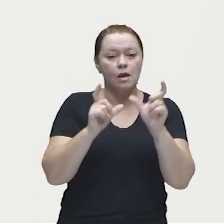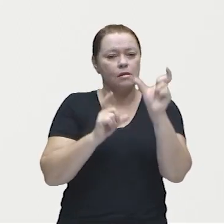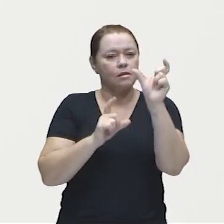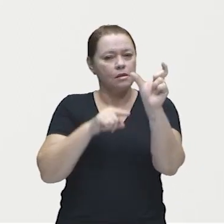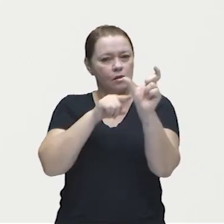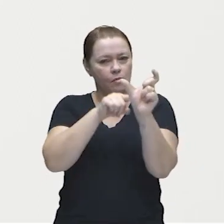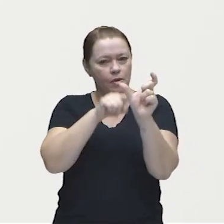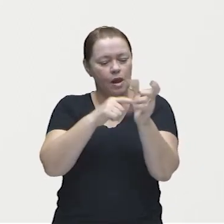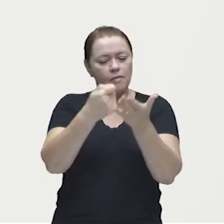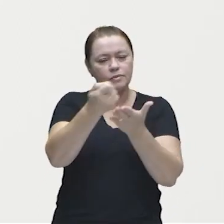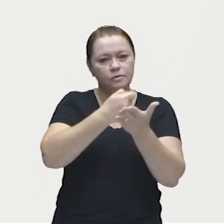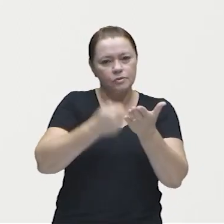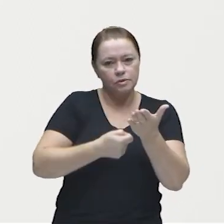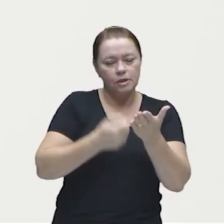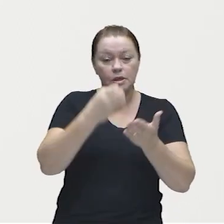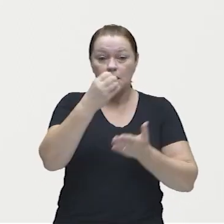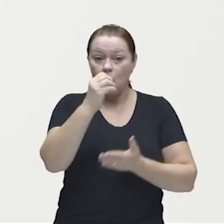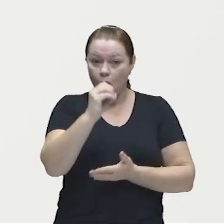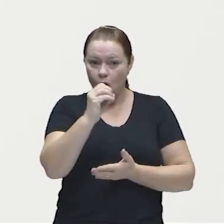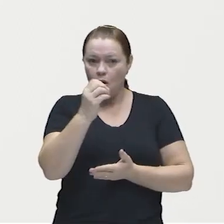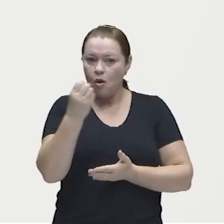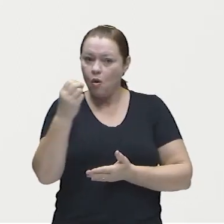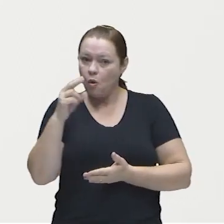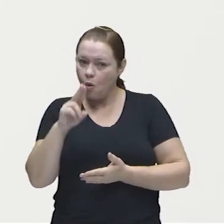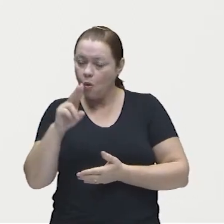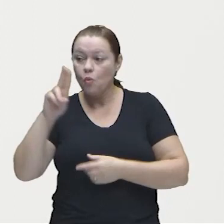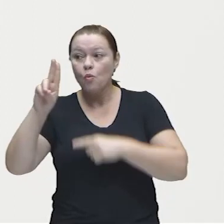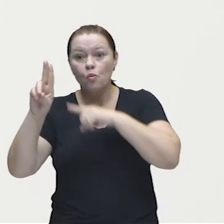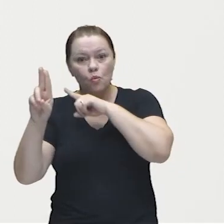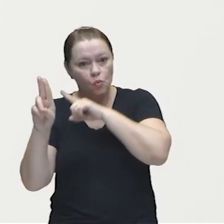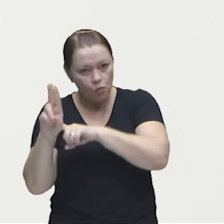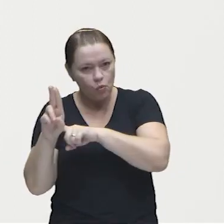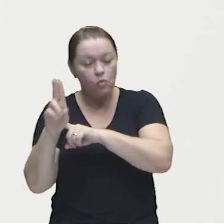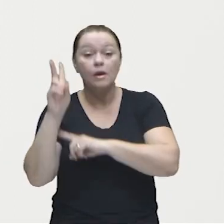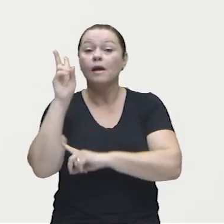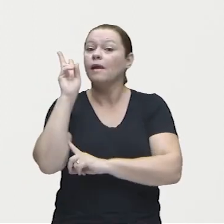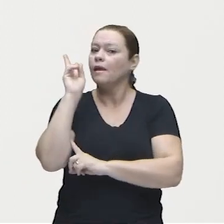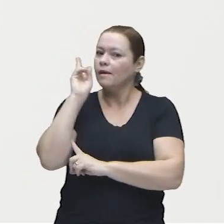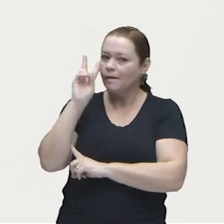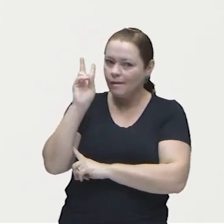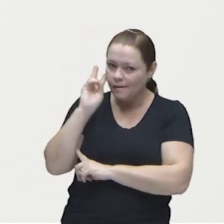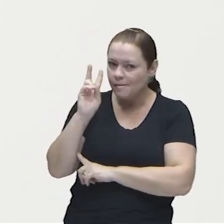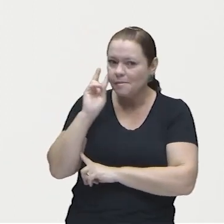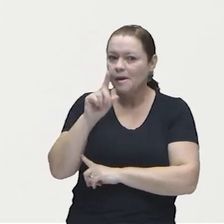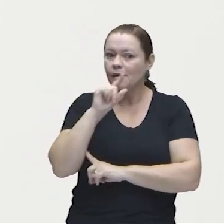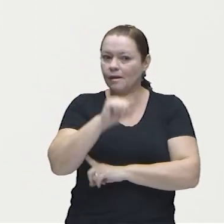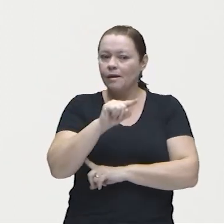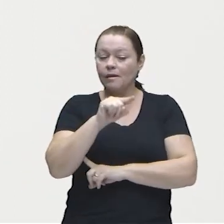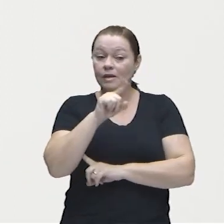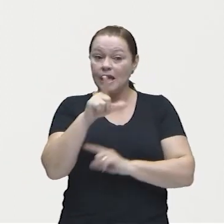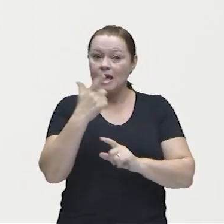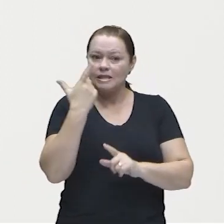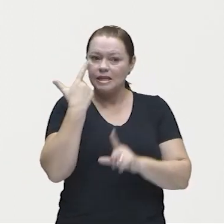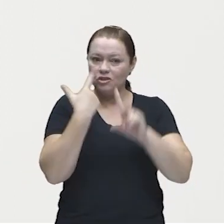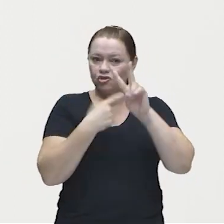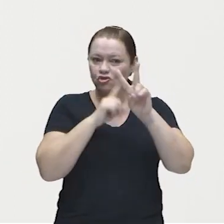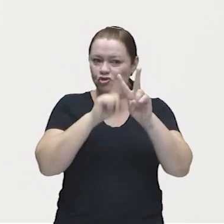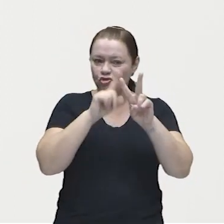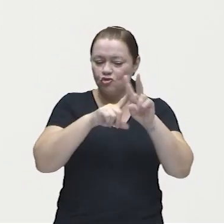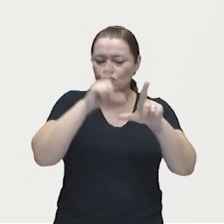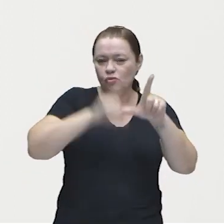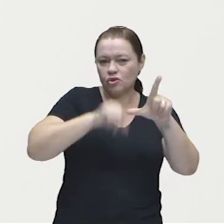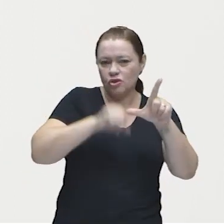são escritas com O ou U. Lembrando, crianças, lembrando que essas duas letras podem aparecer no final